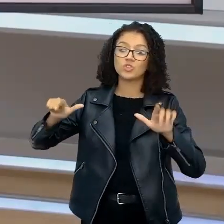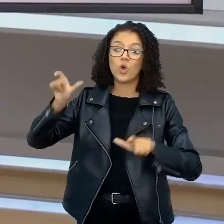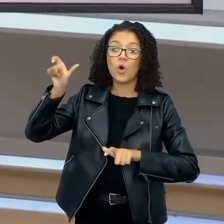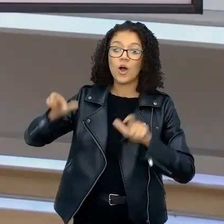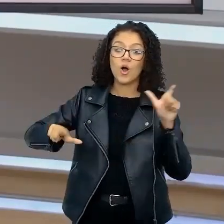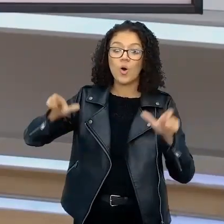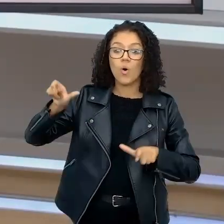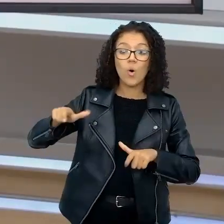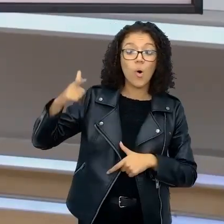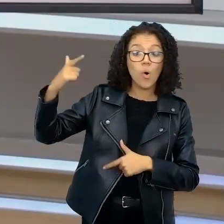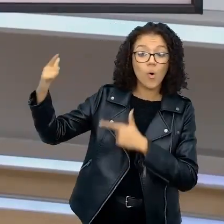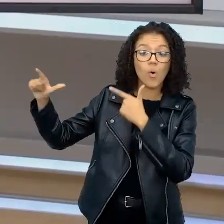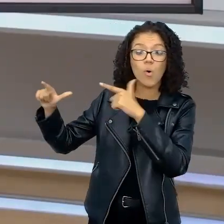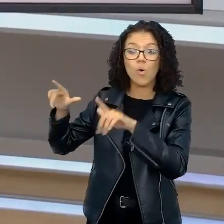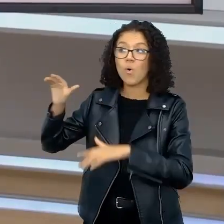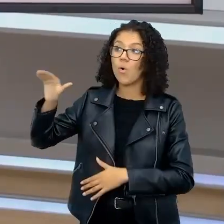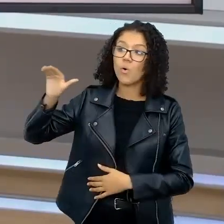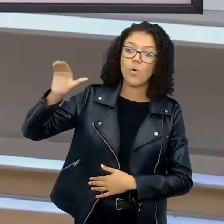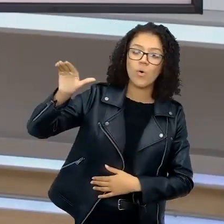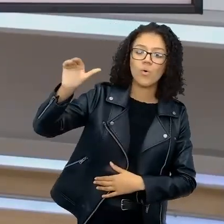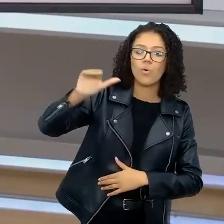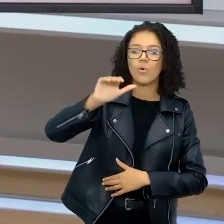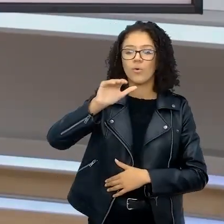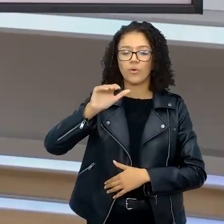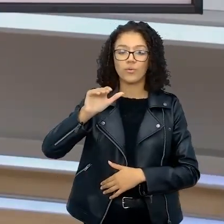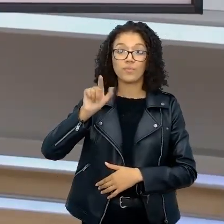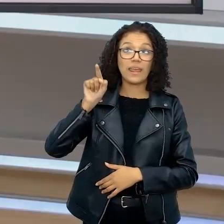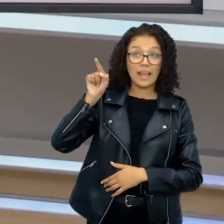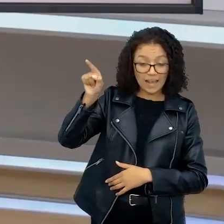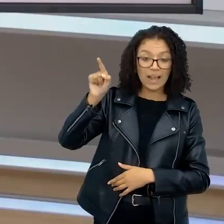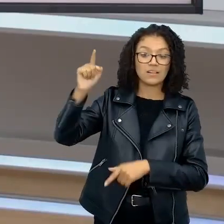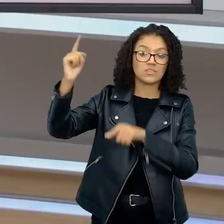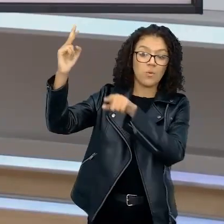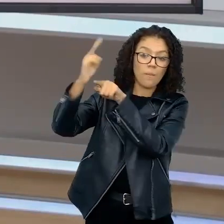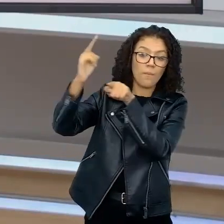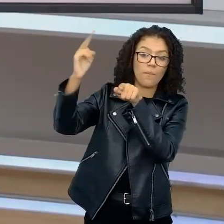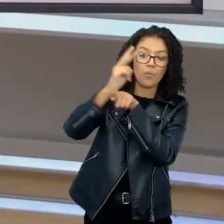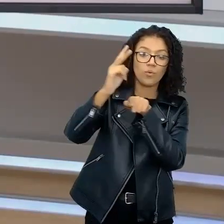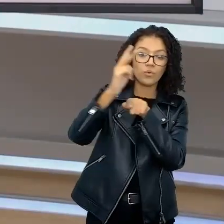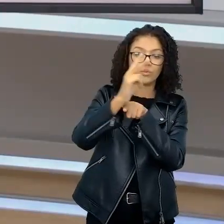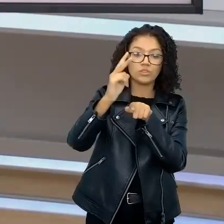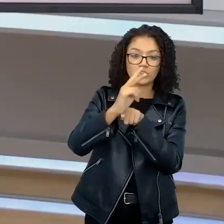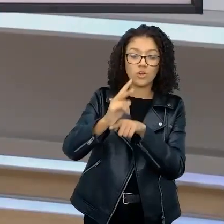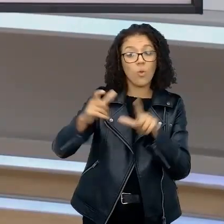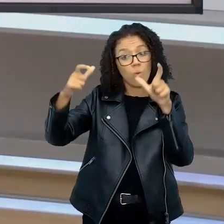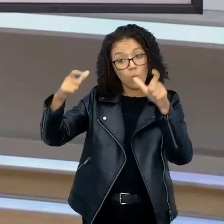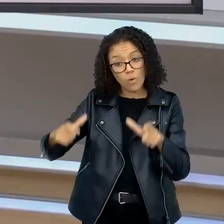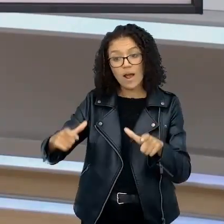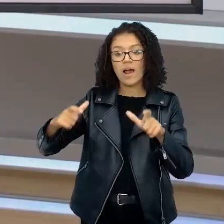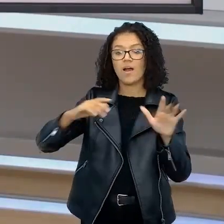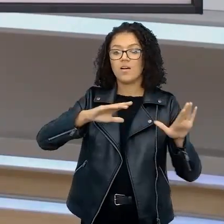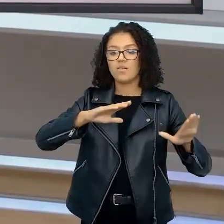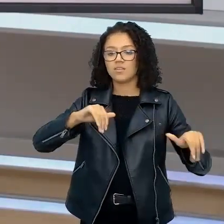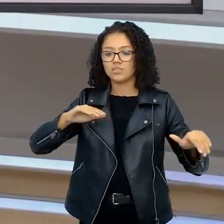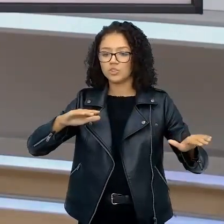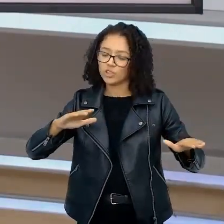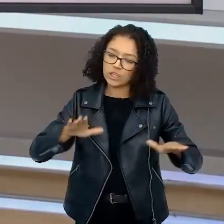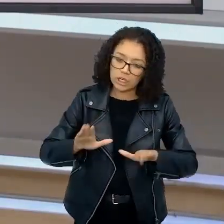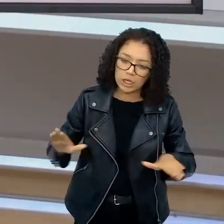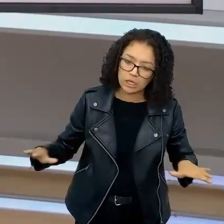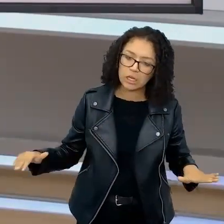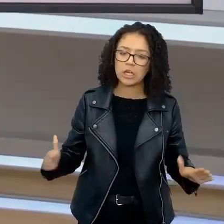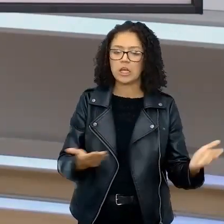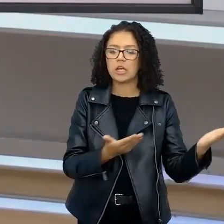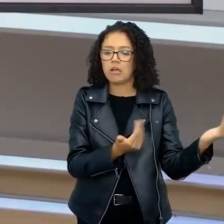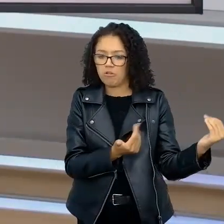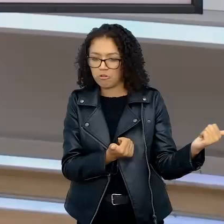com outras pessoas que fazem parte de uma rede de proteção de crianças e adolescentes. E daí você explica o que é essa rede